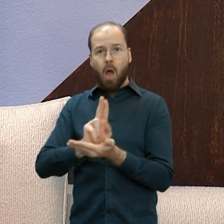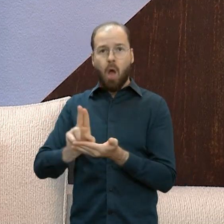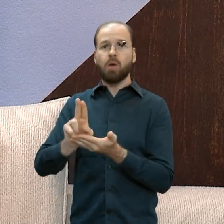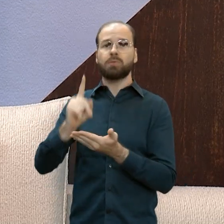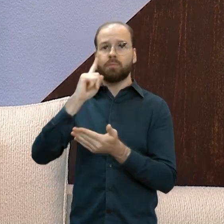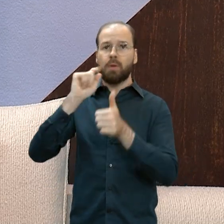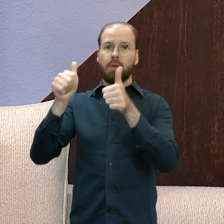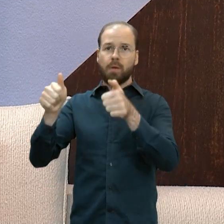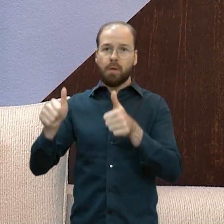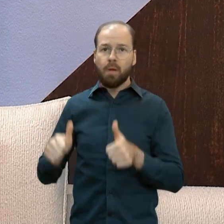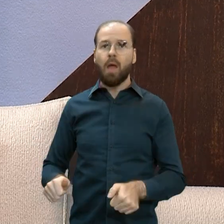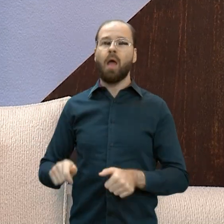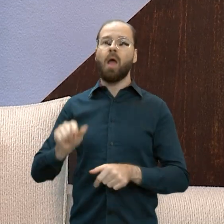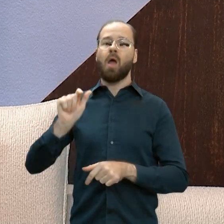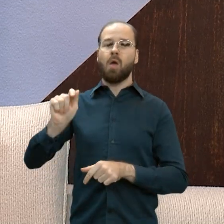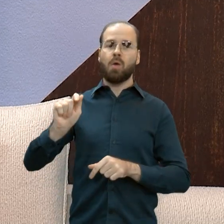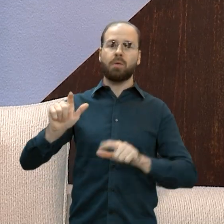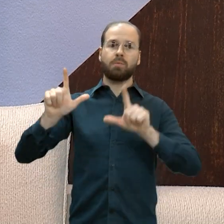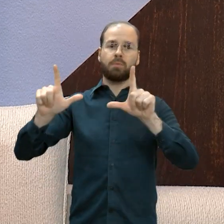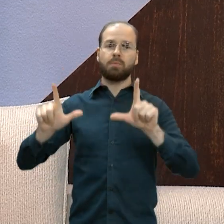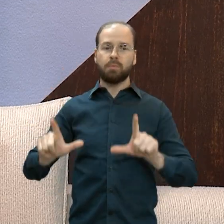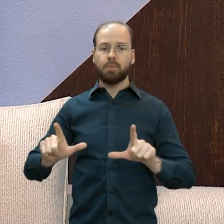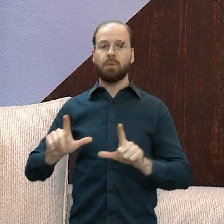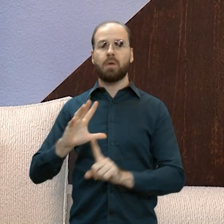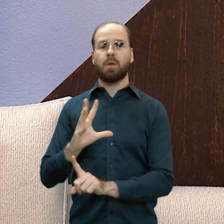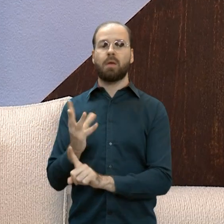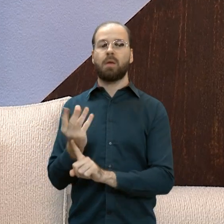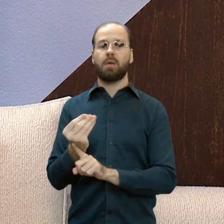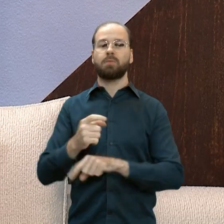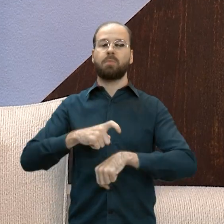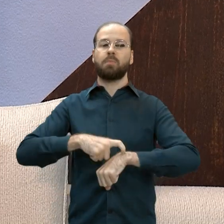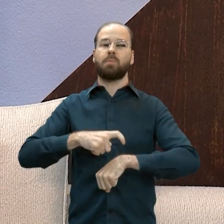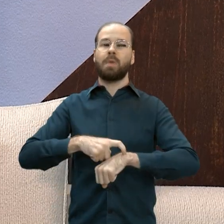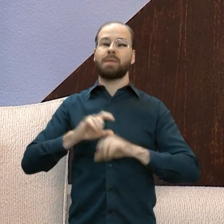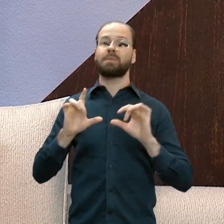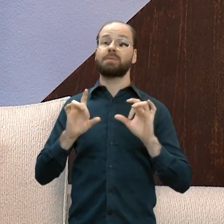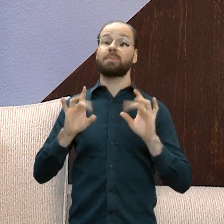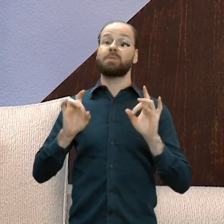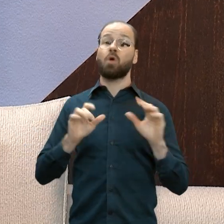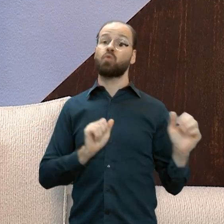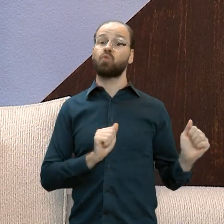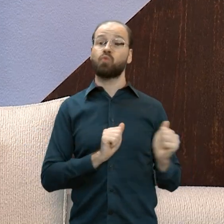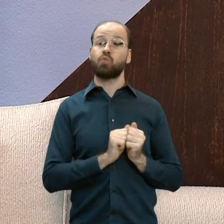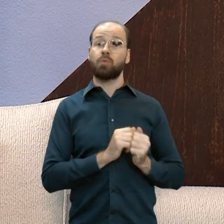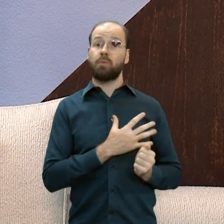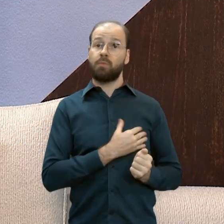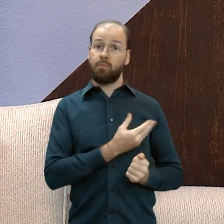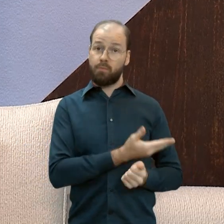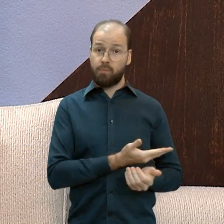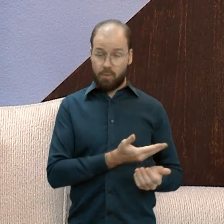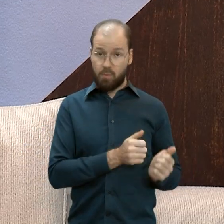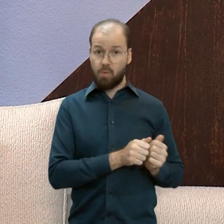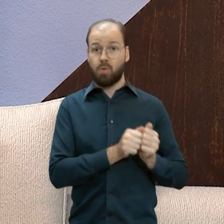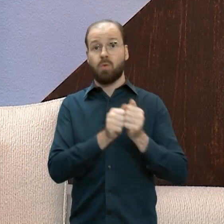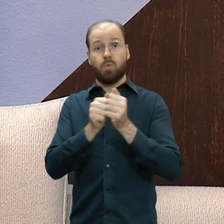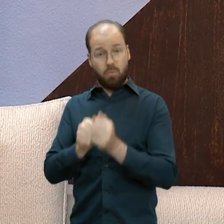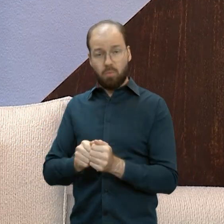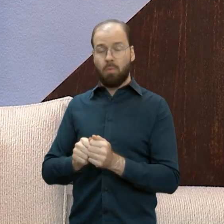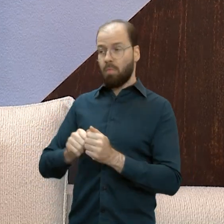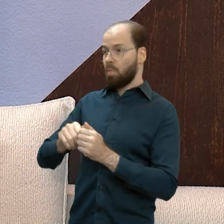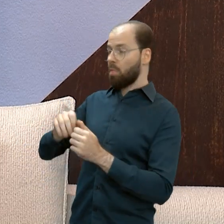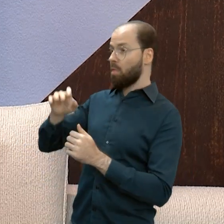arte, né, essa releitura, um momento especial com seu filho ali, sem dispersões, né, como a gente está dizendo